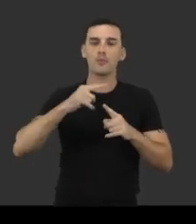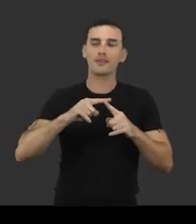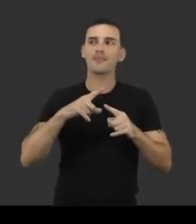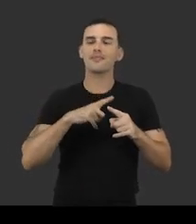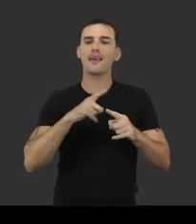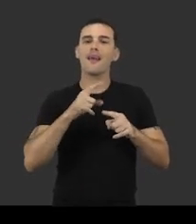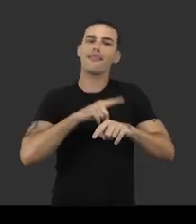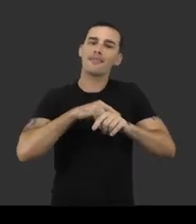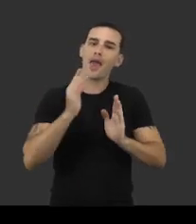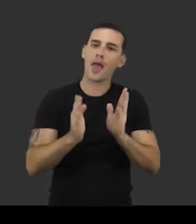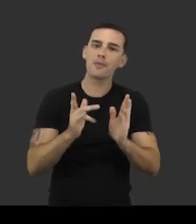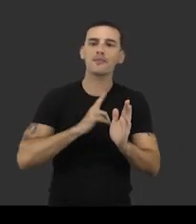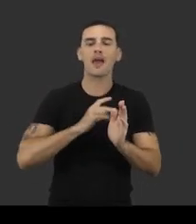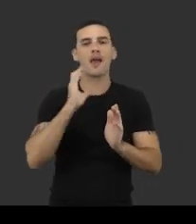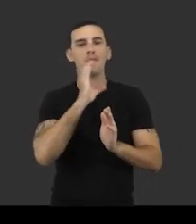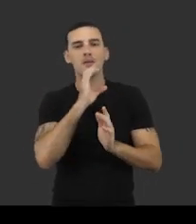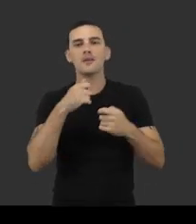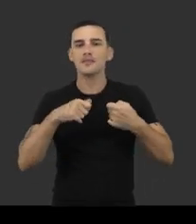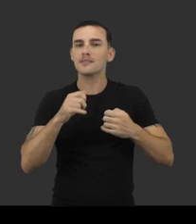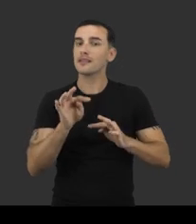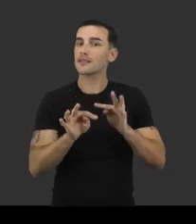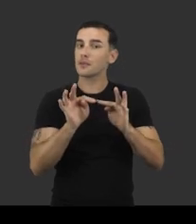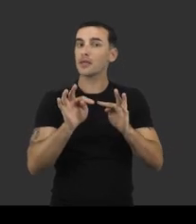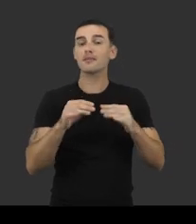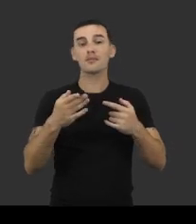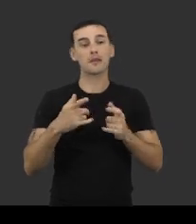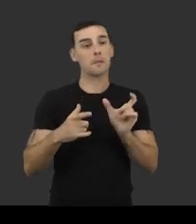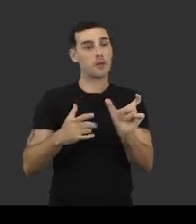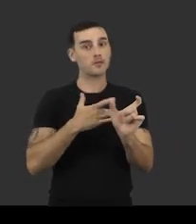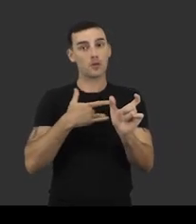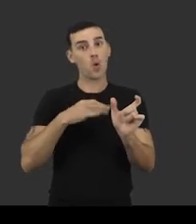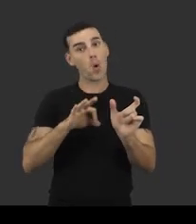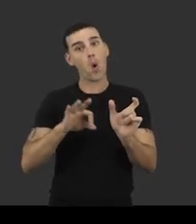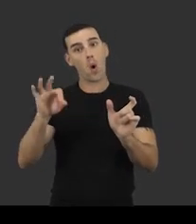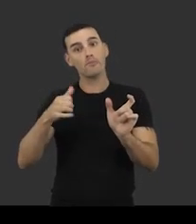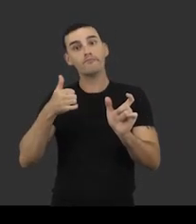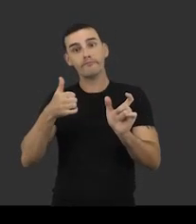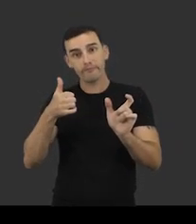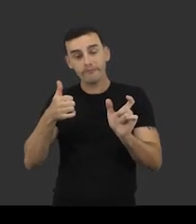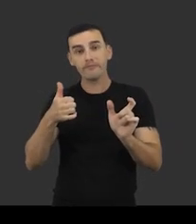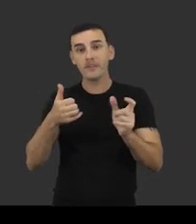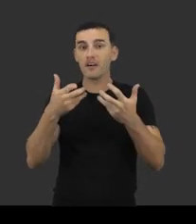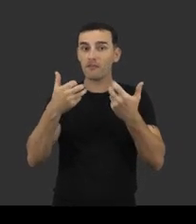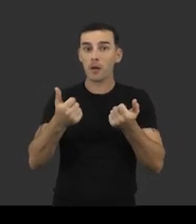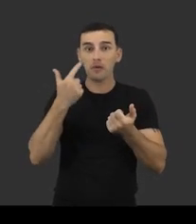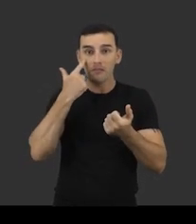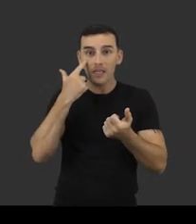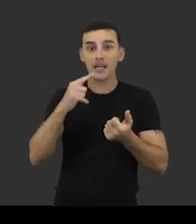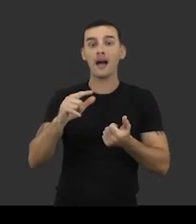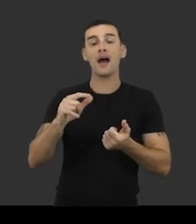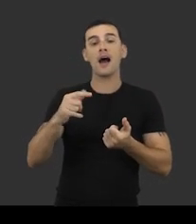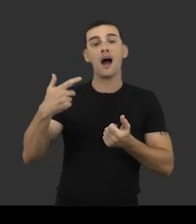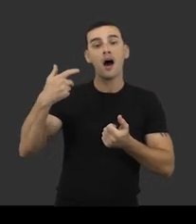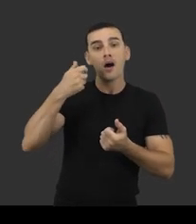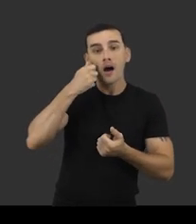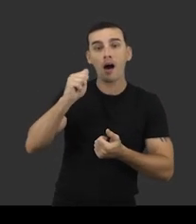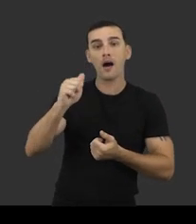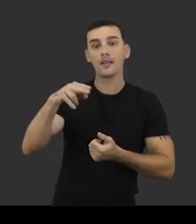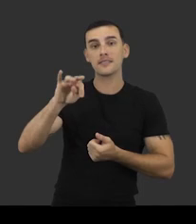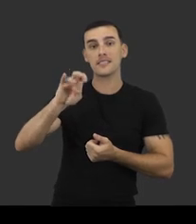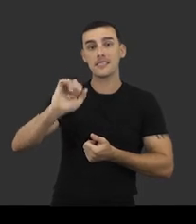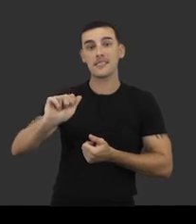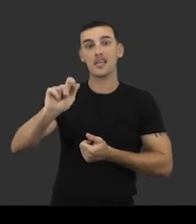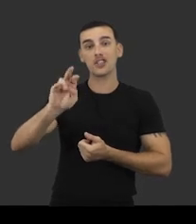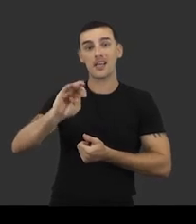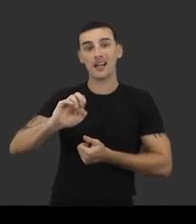emergência para ser tratada. Às vezes o paciente tem um plano de saúde ótimo, a gente pode de repente pensar numa anestesia geral, mas isso vai levar